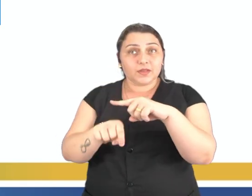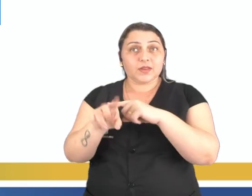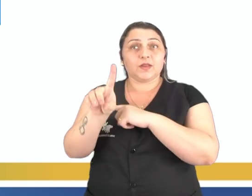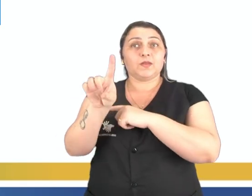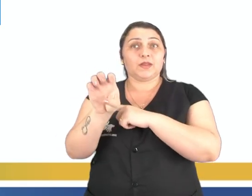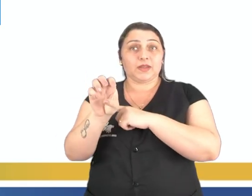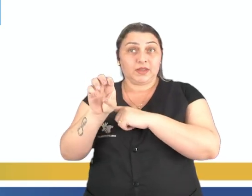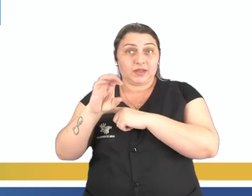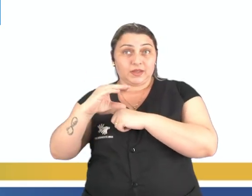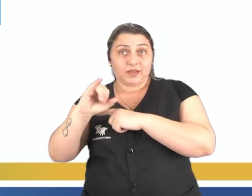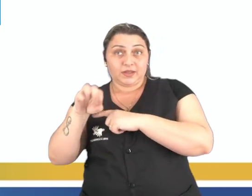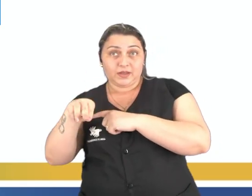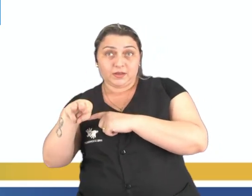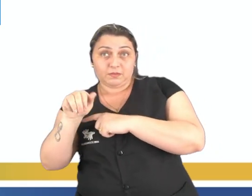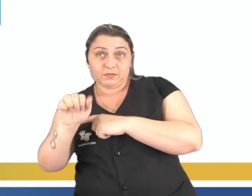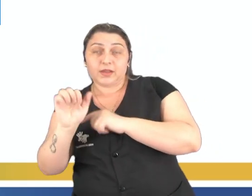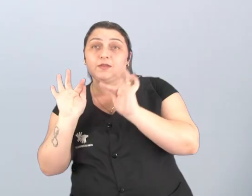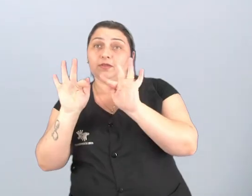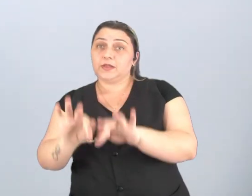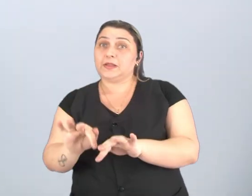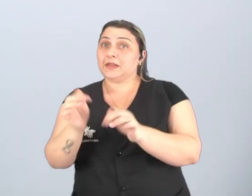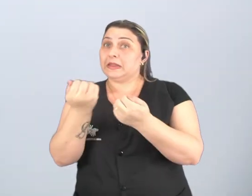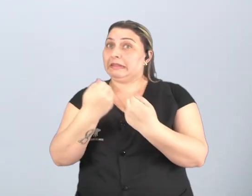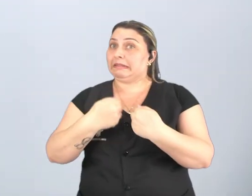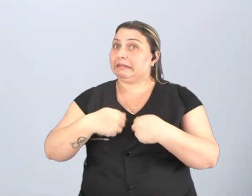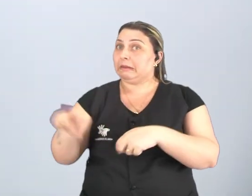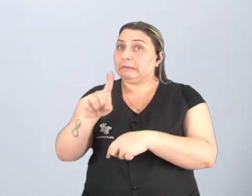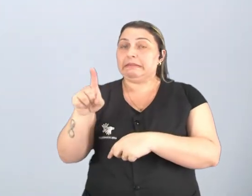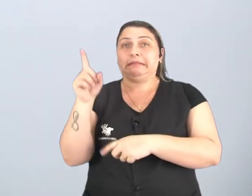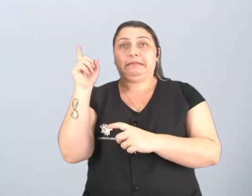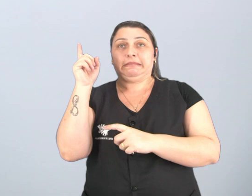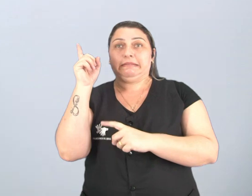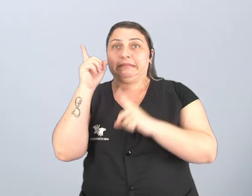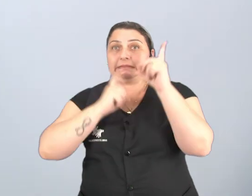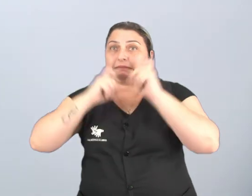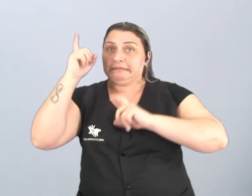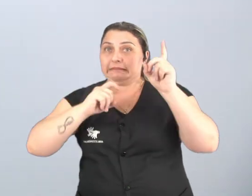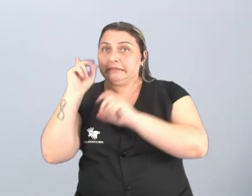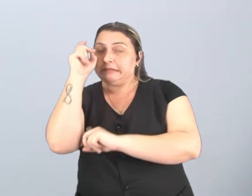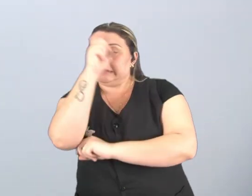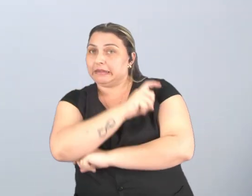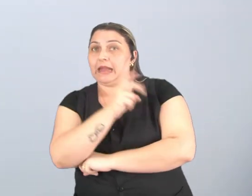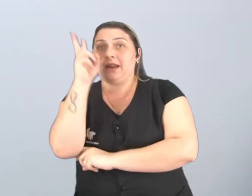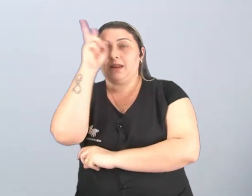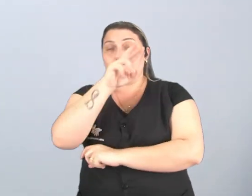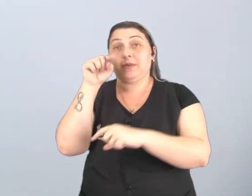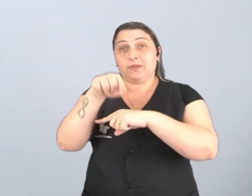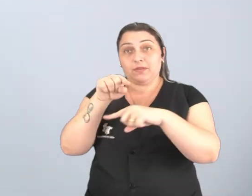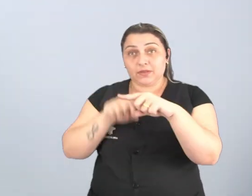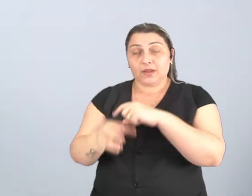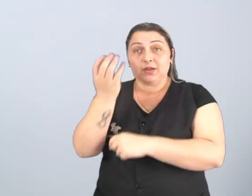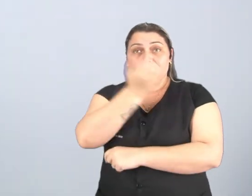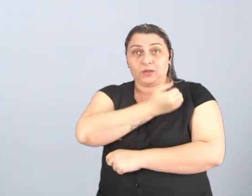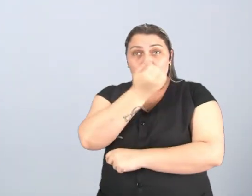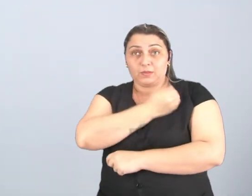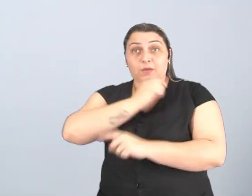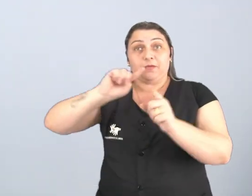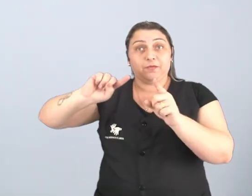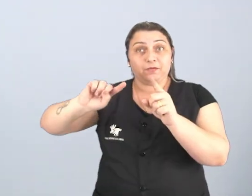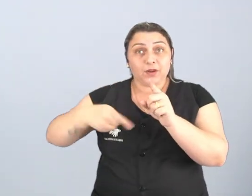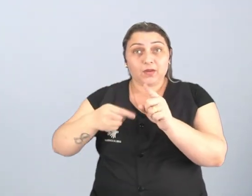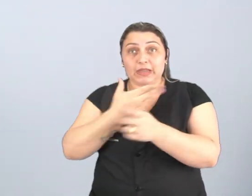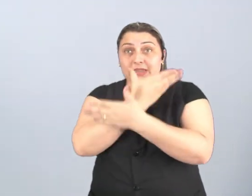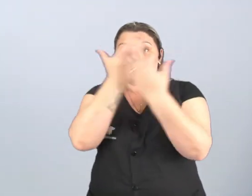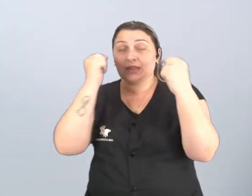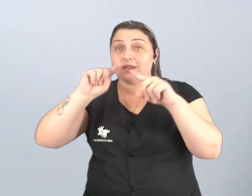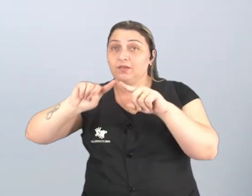decimais finitos. Então não precisa pirar o cabeção, basta lembrar que para dividir números com vírgula,